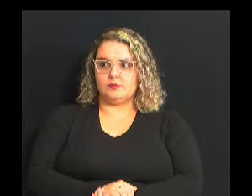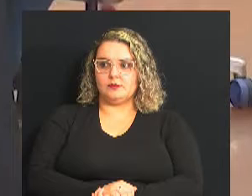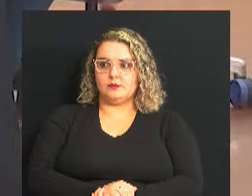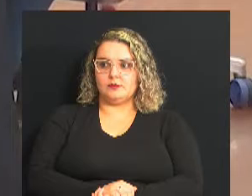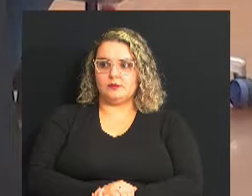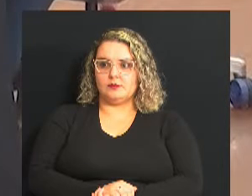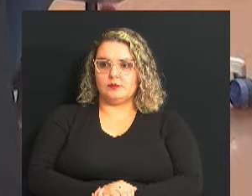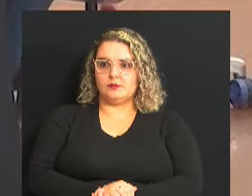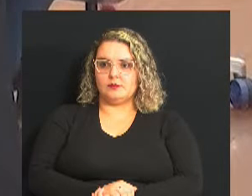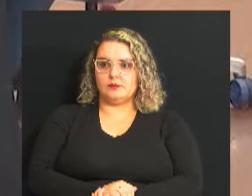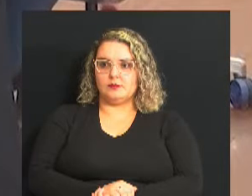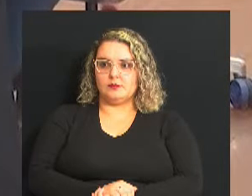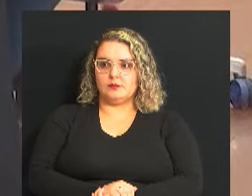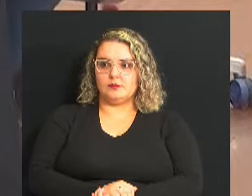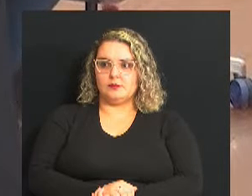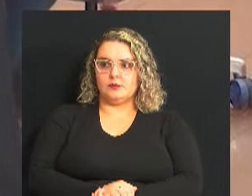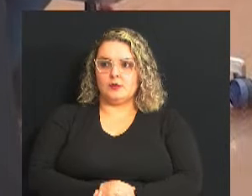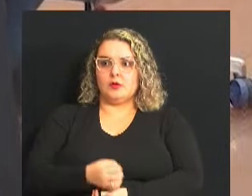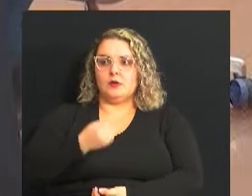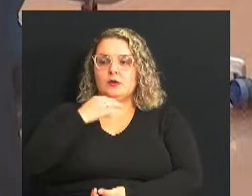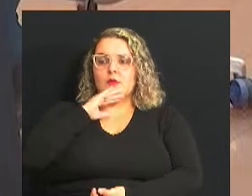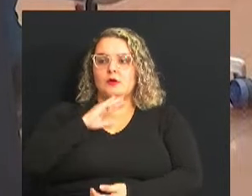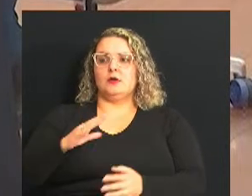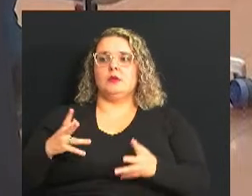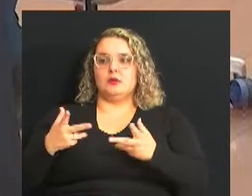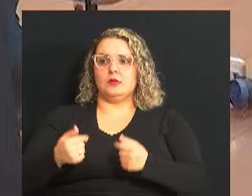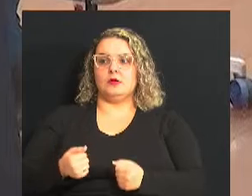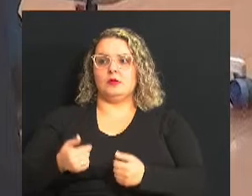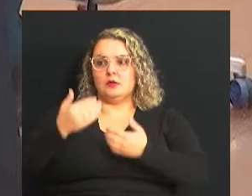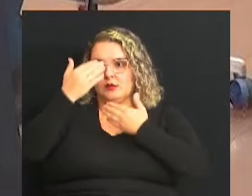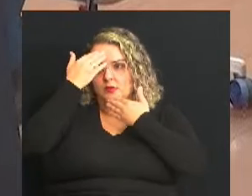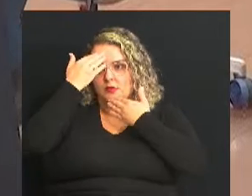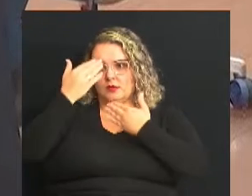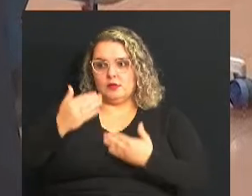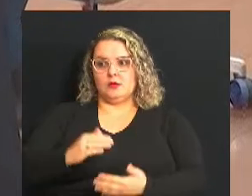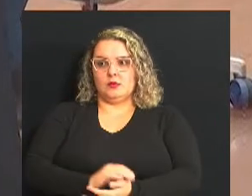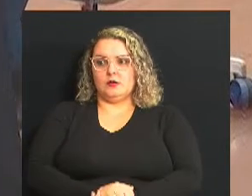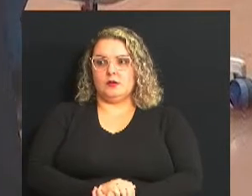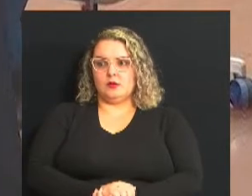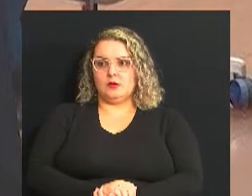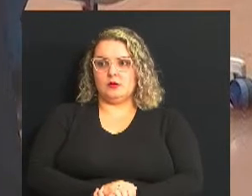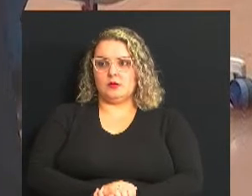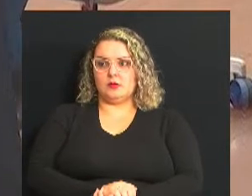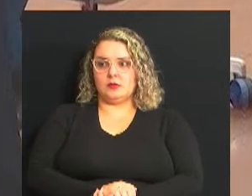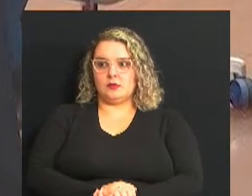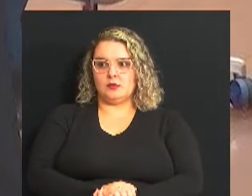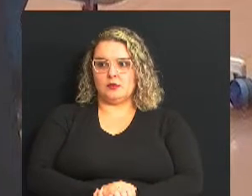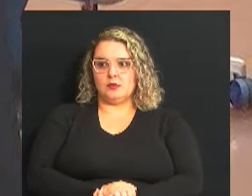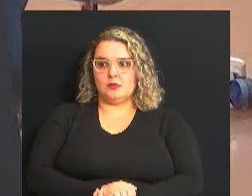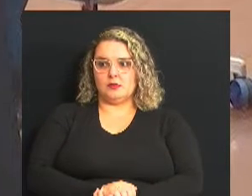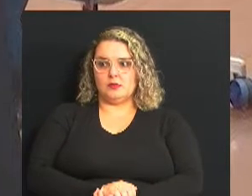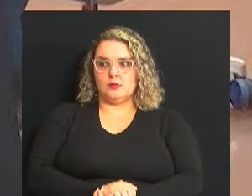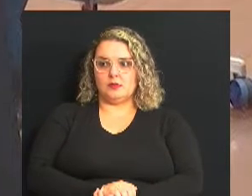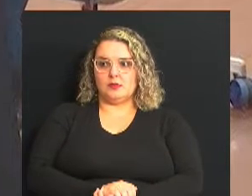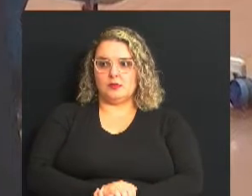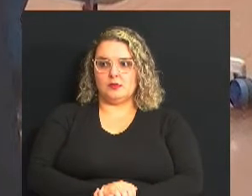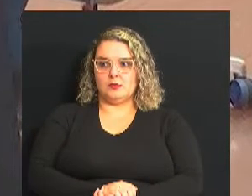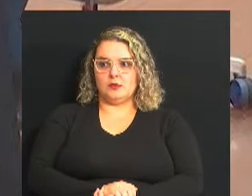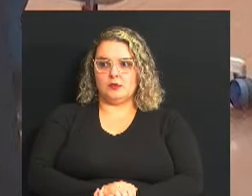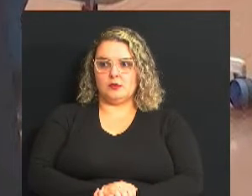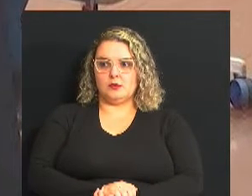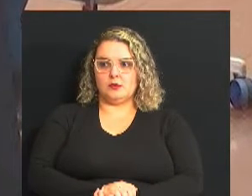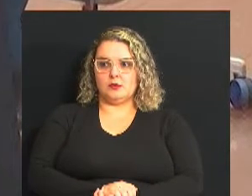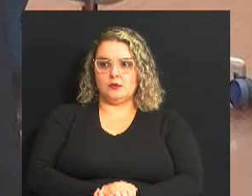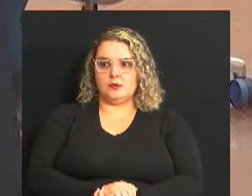Bom, boa tarde a todos. Mais uma vez, obrigado pela oportunidade de